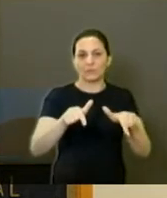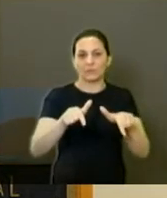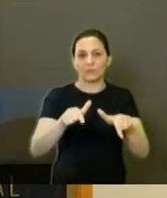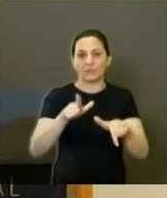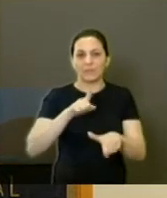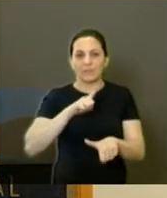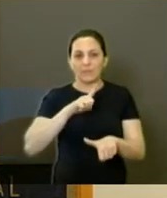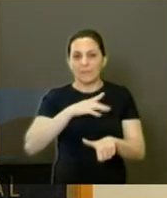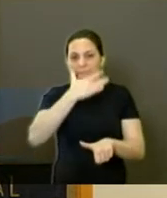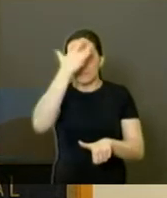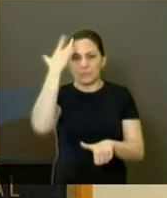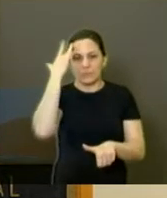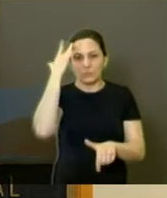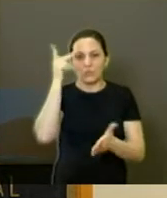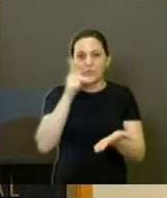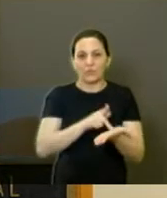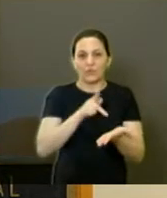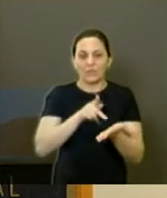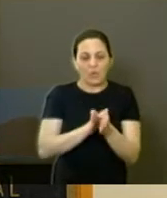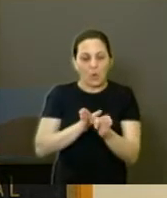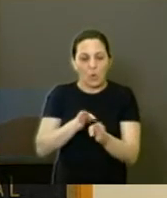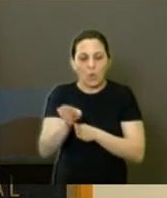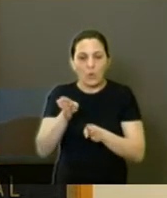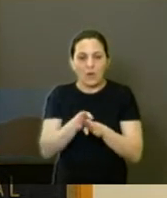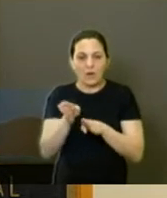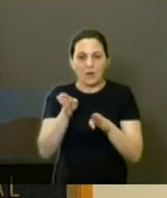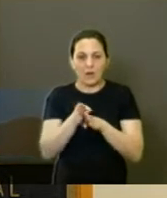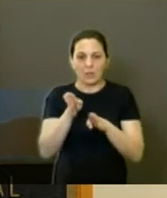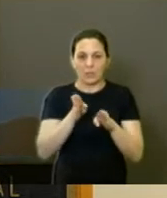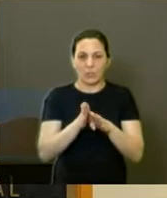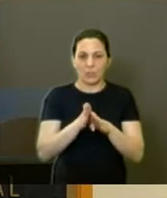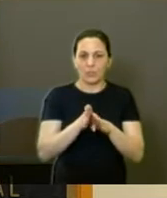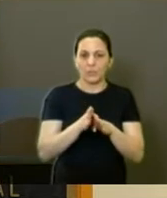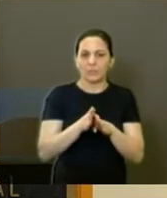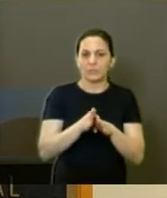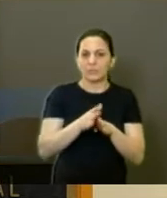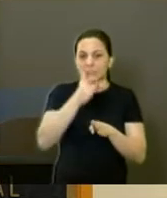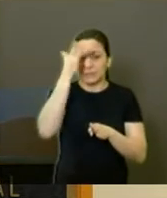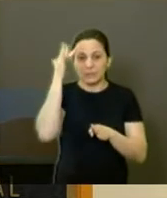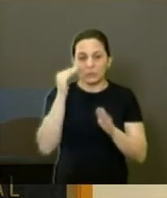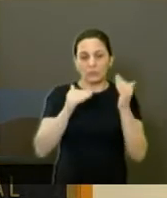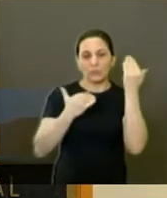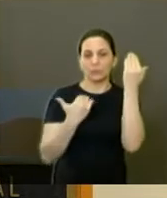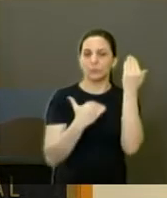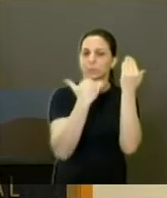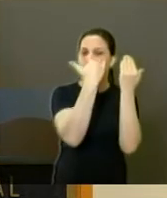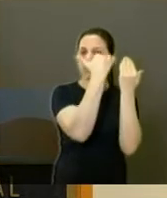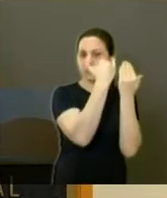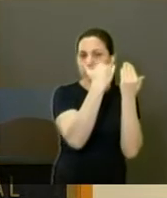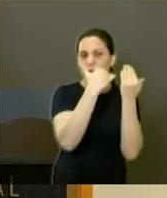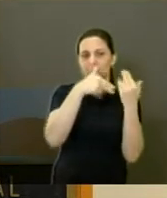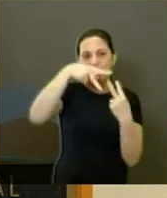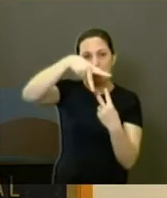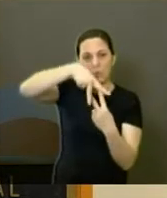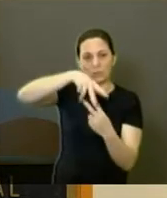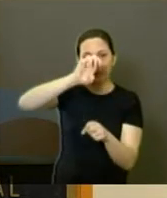um verdadeiro consultor de vários grão-mestres das grandes lojas do Estado de São Paulo.